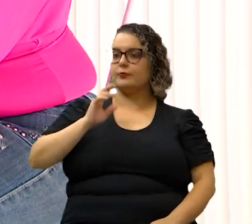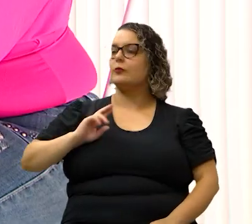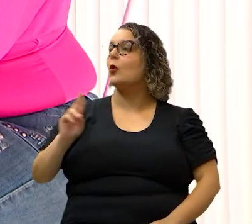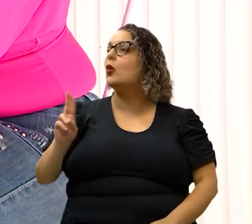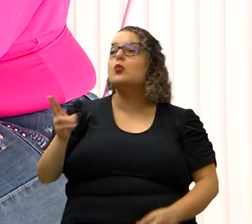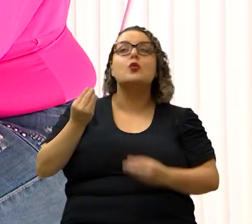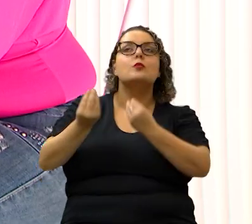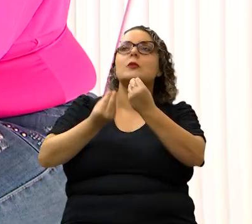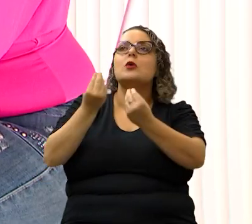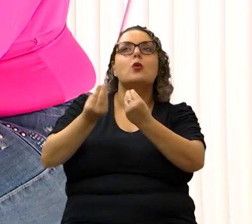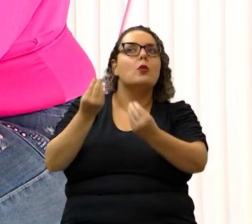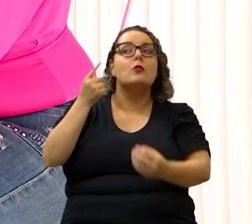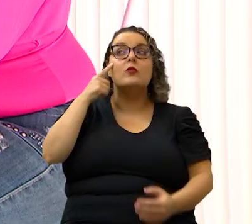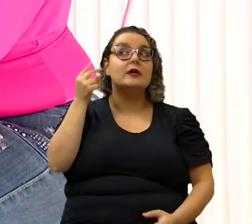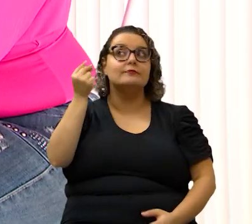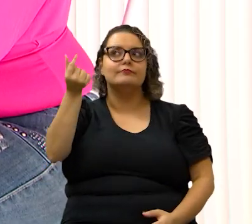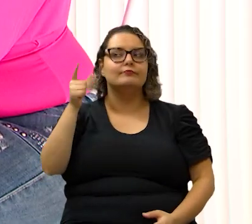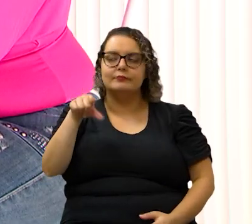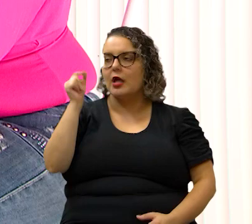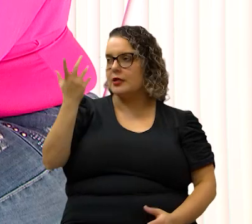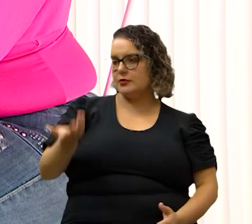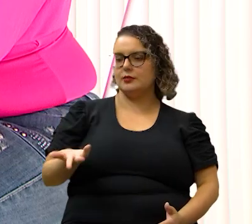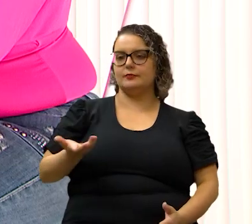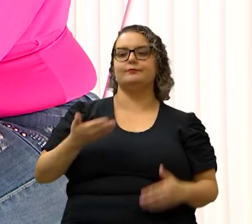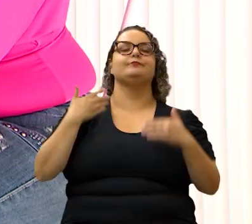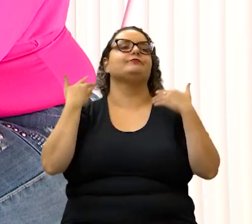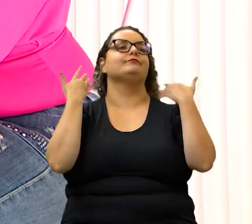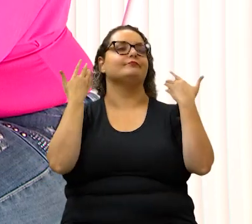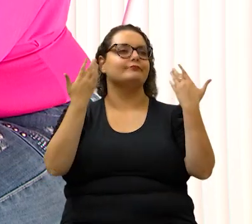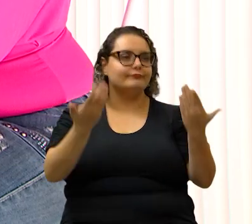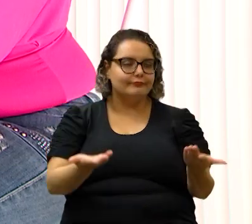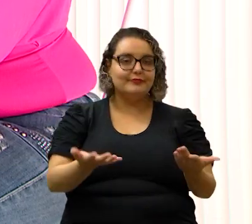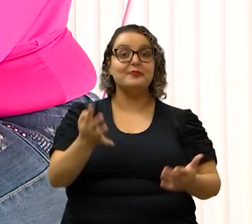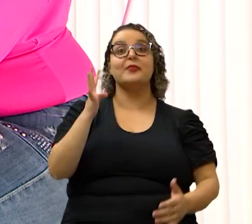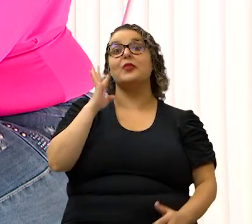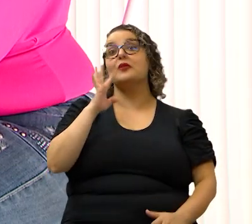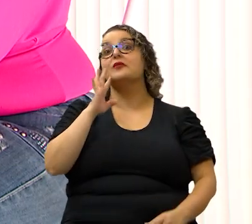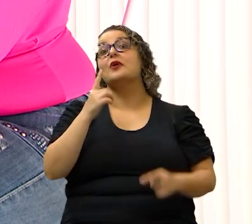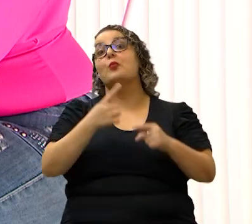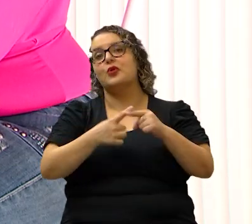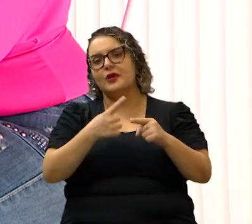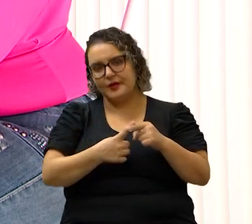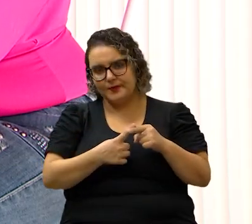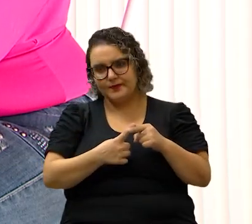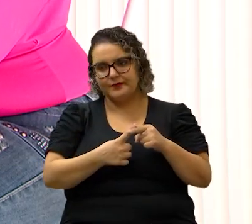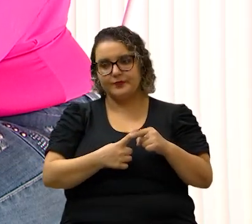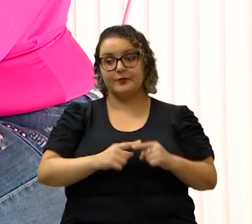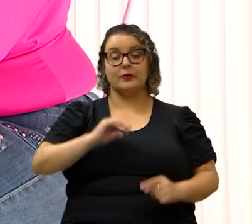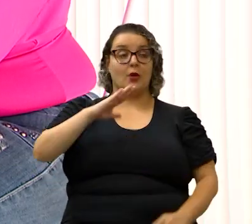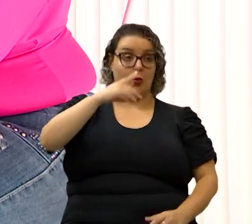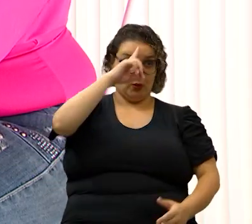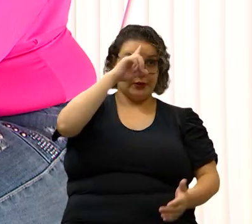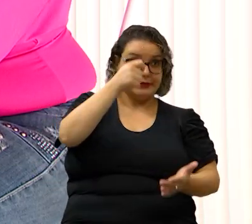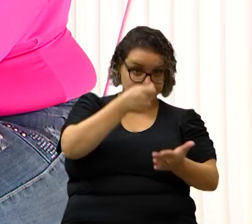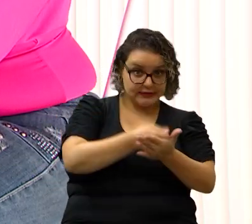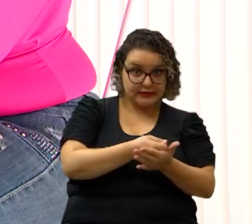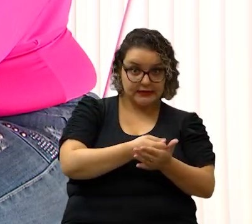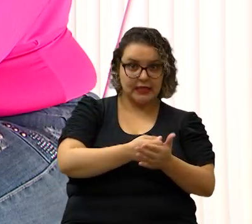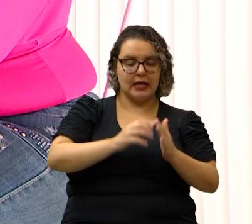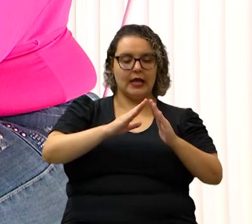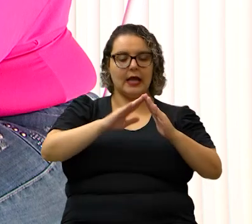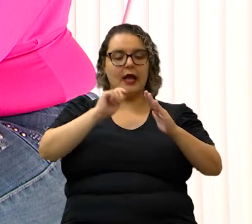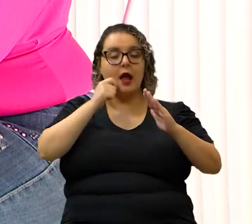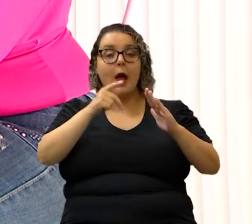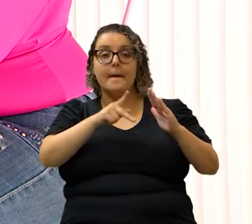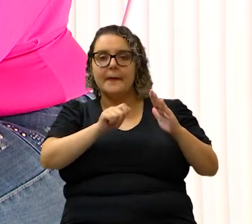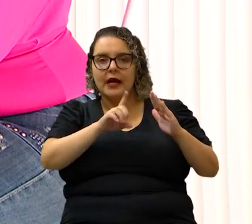O nome, como foi essa escolha? Pois então, foi engraçado porque quando eu decidi fazer